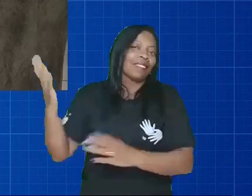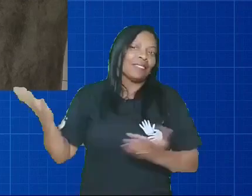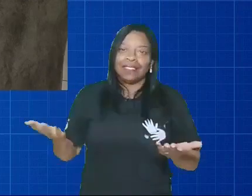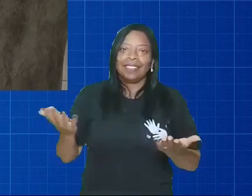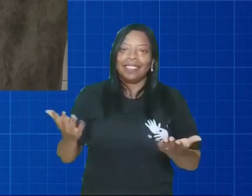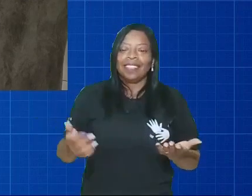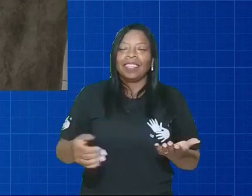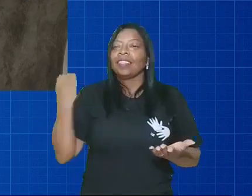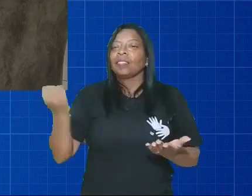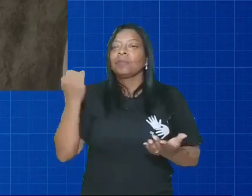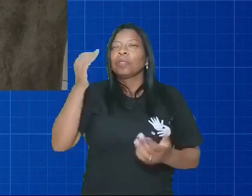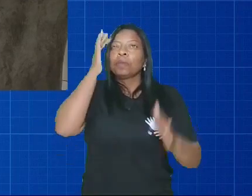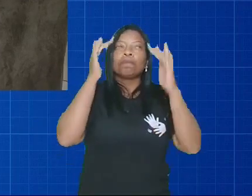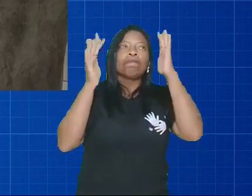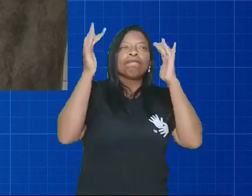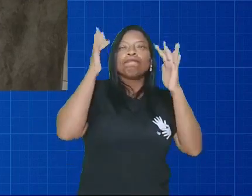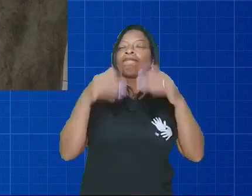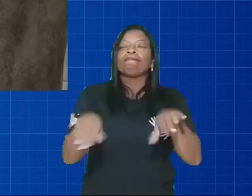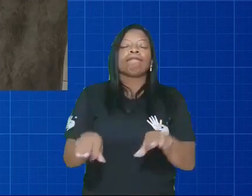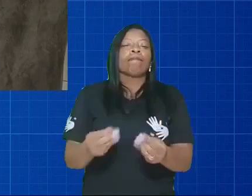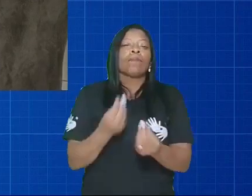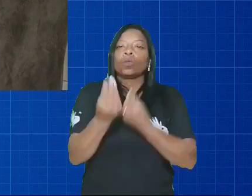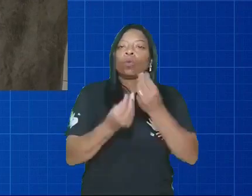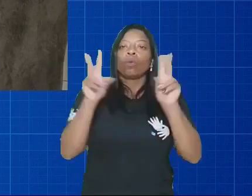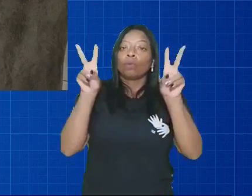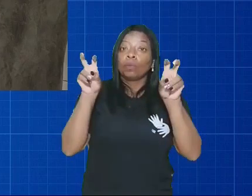algumas reflexões a respeito desse assunto específico.